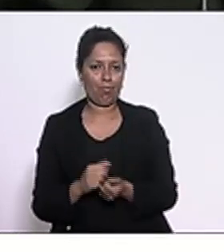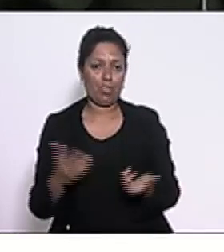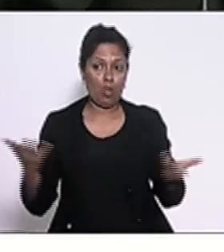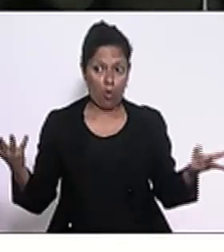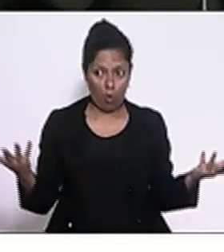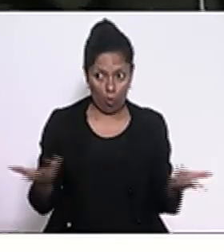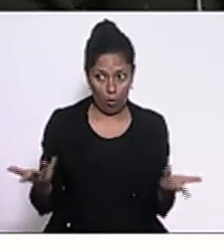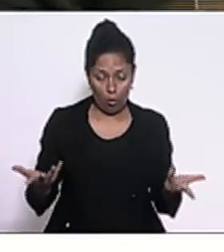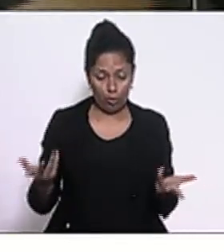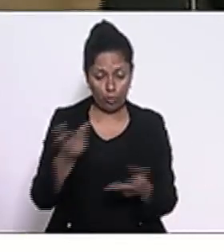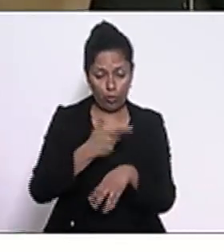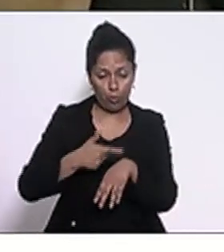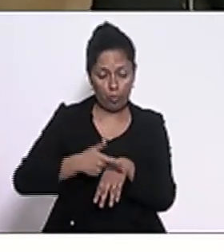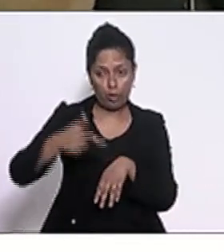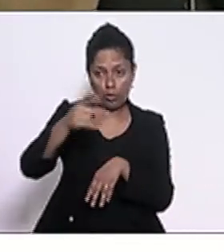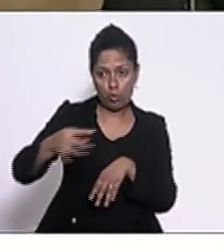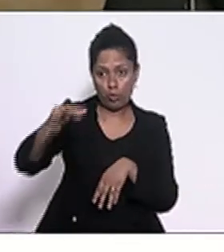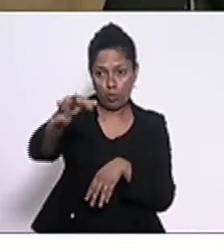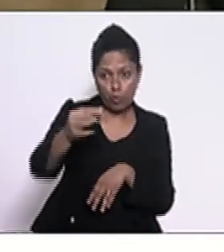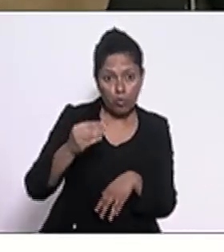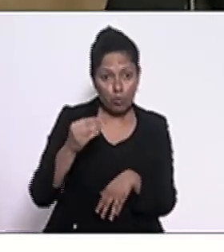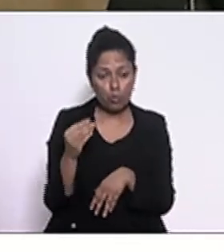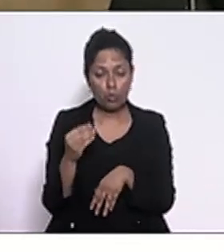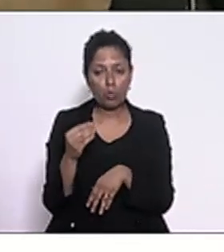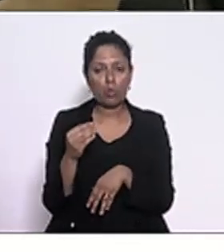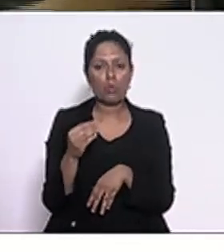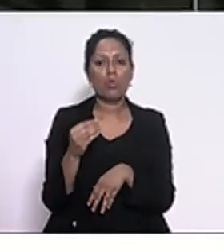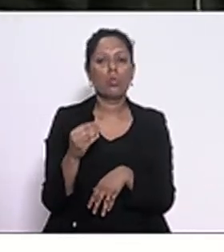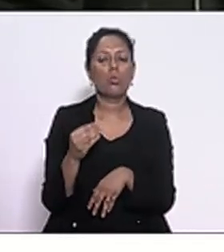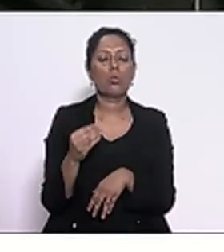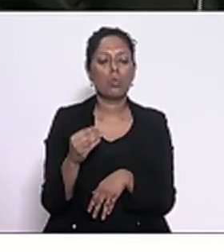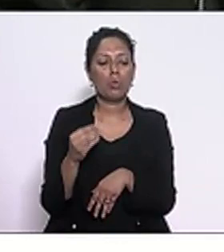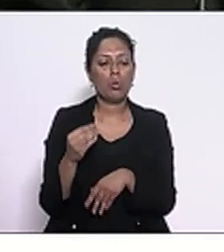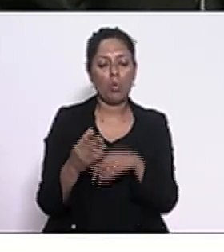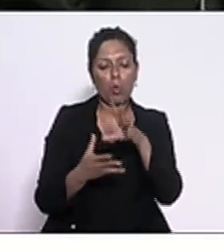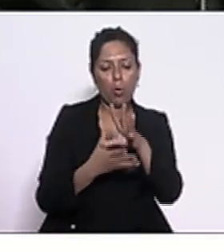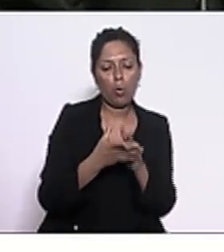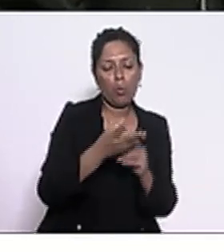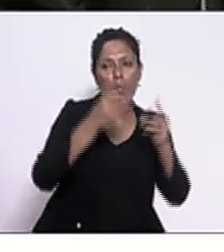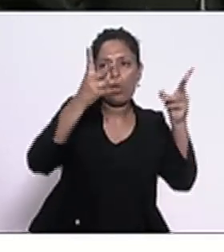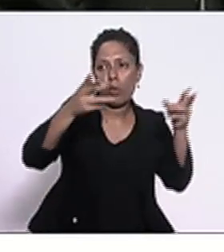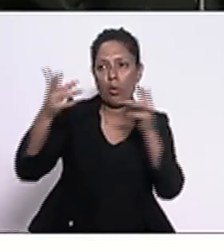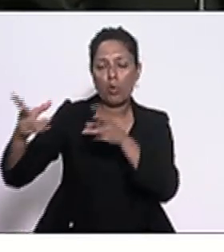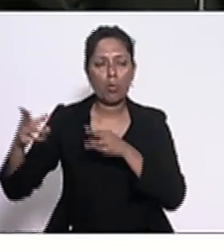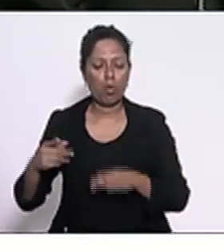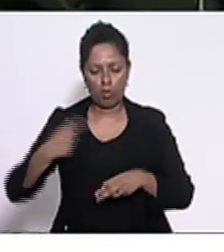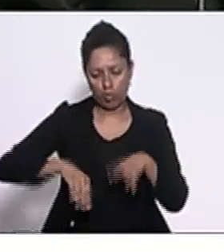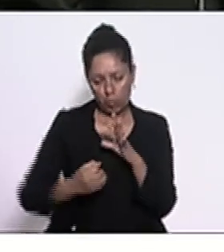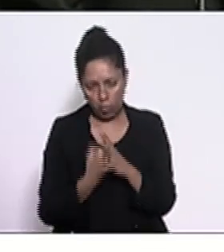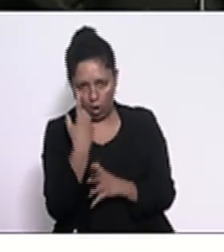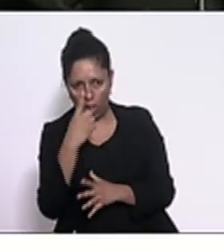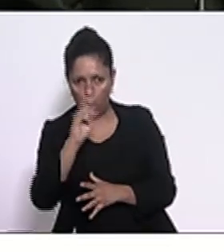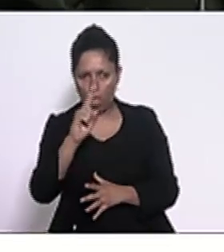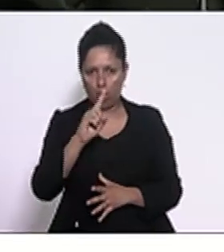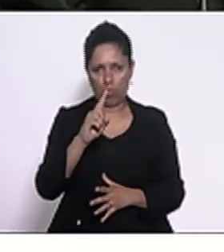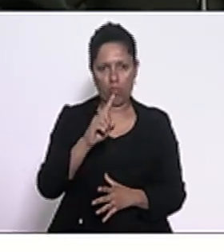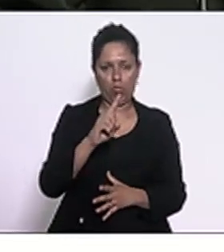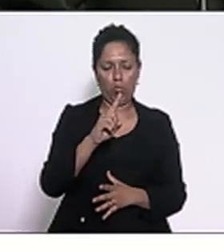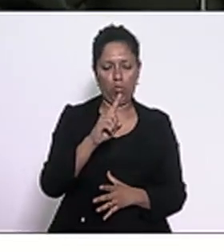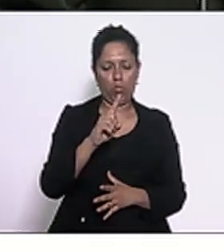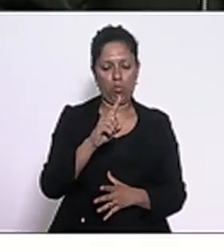o país. Nós não criamos, eu comecei a dizer que fomos procurar em outros estados o que já tinha. Não tem aqui